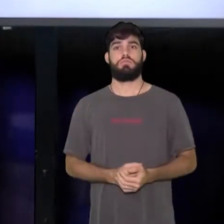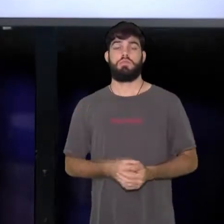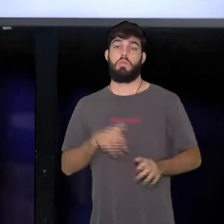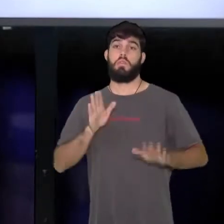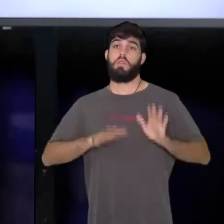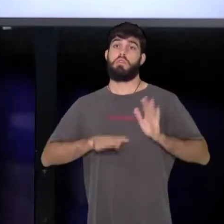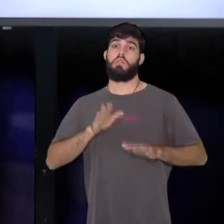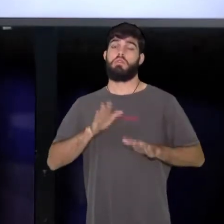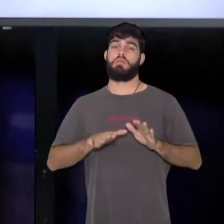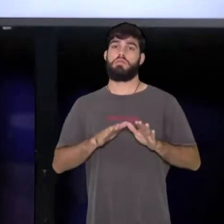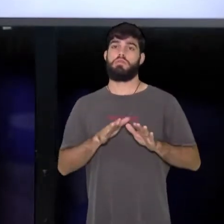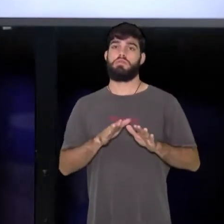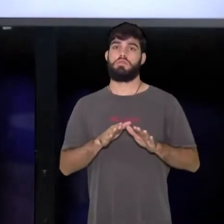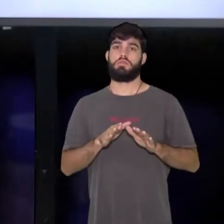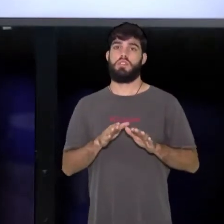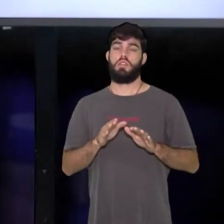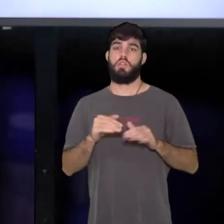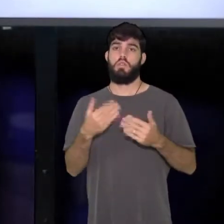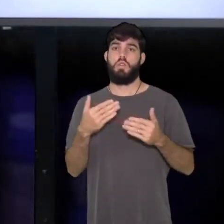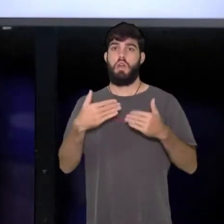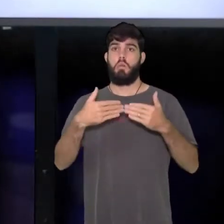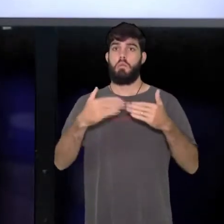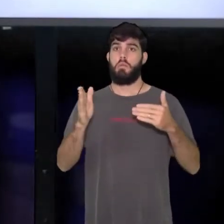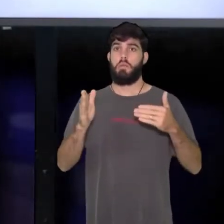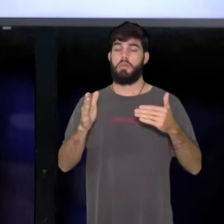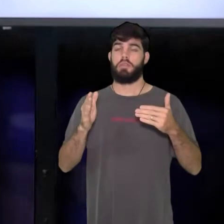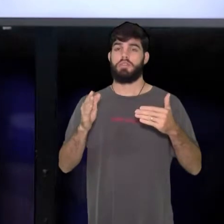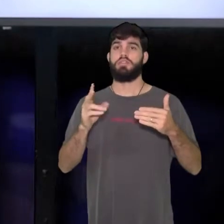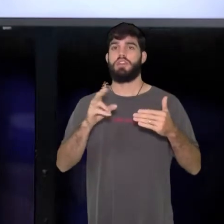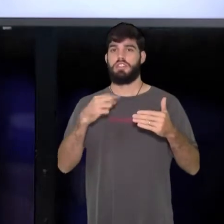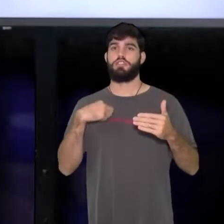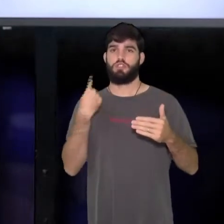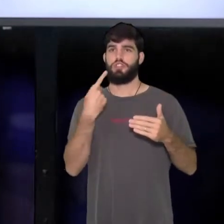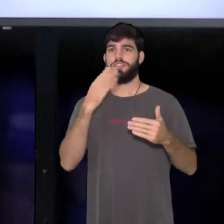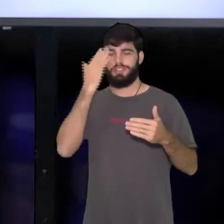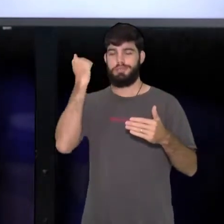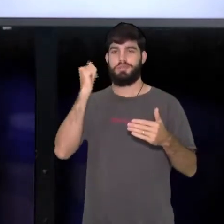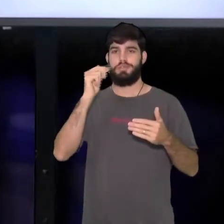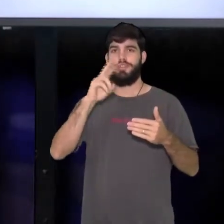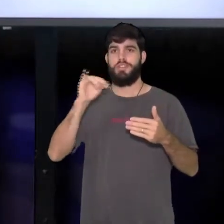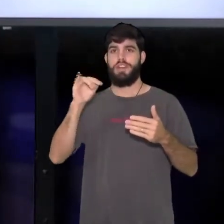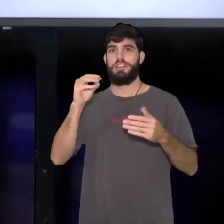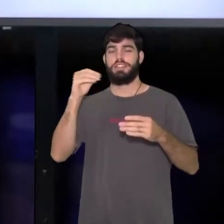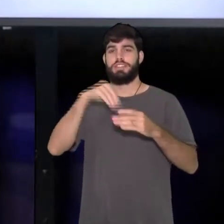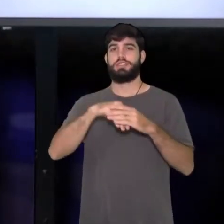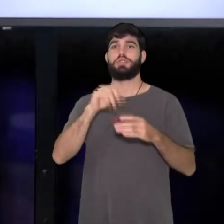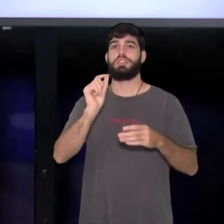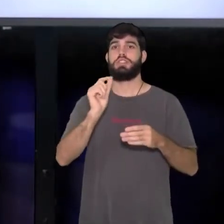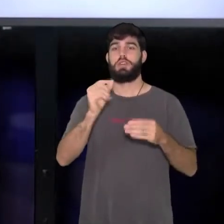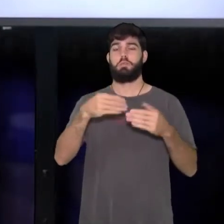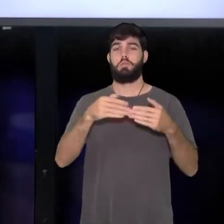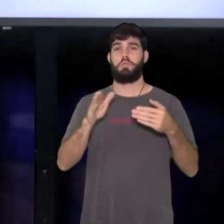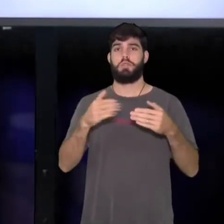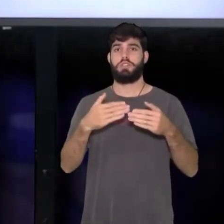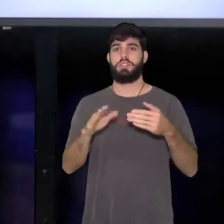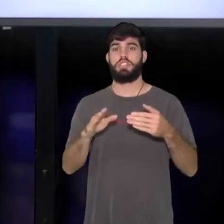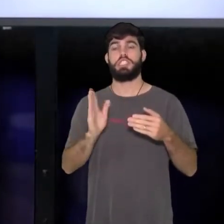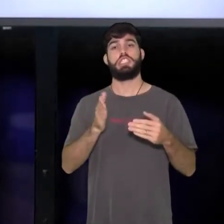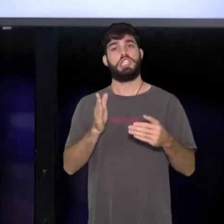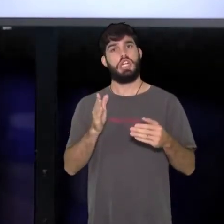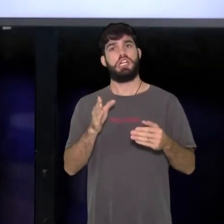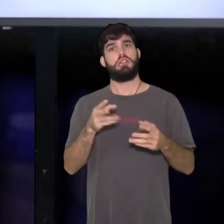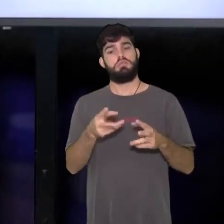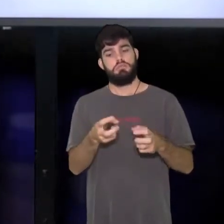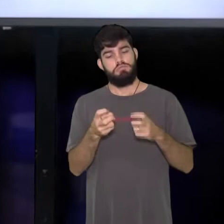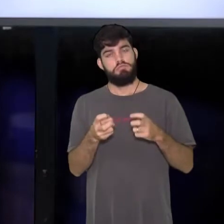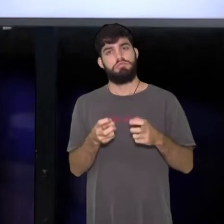dependendo de qual porta, a gente já sabe que ela vai estar em uma porta, e eu já sei que já se convencionou perceber, dizer